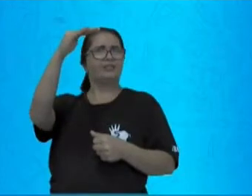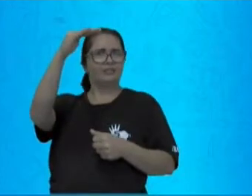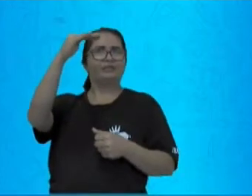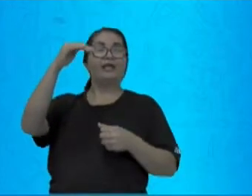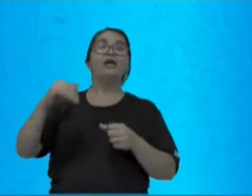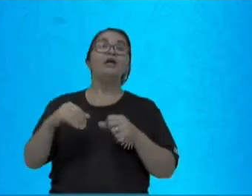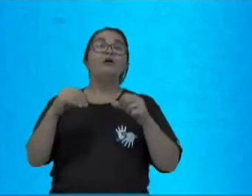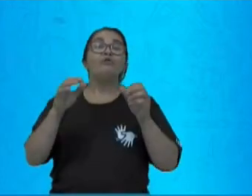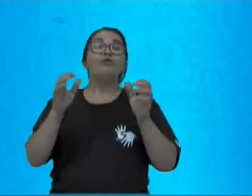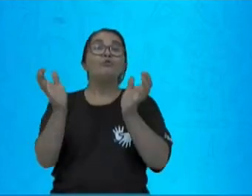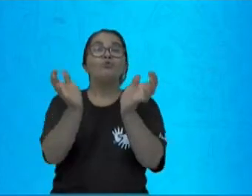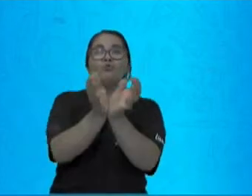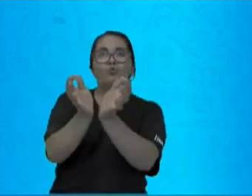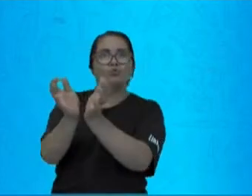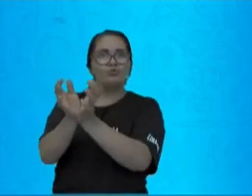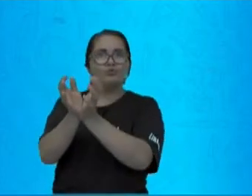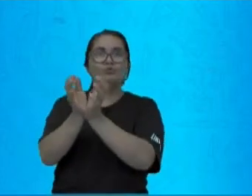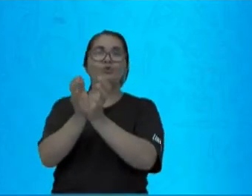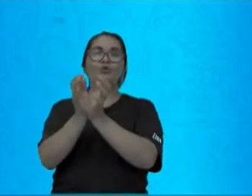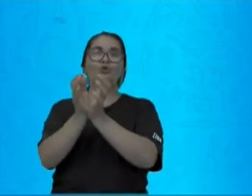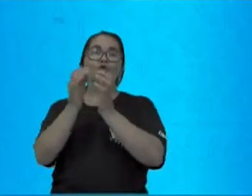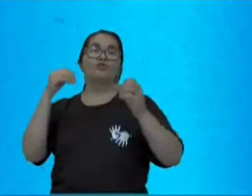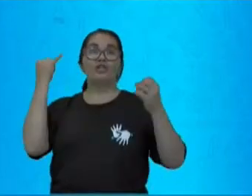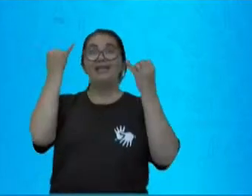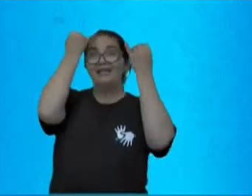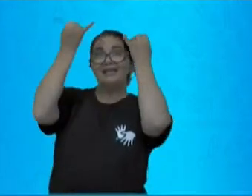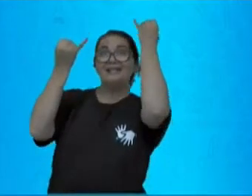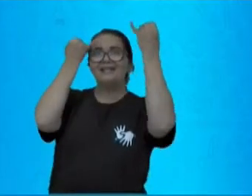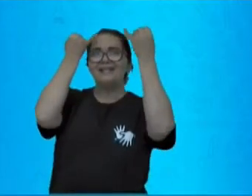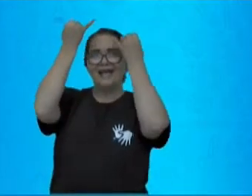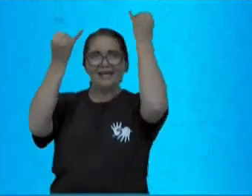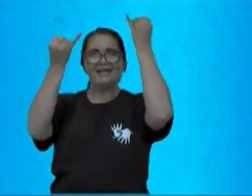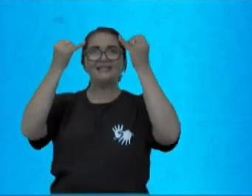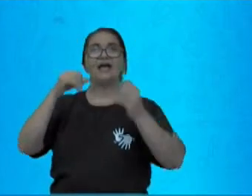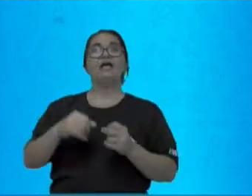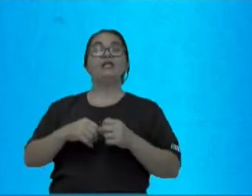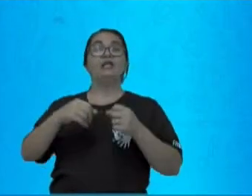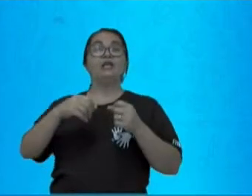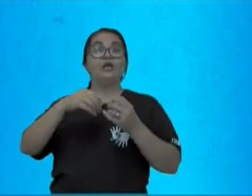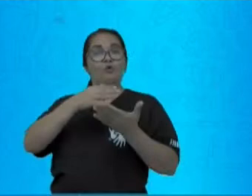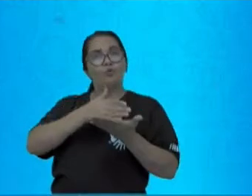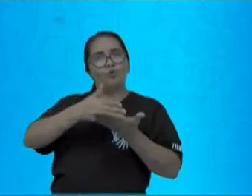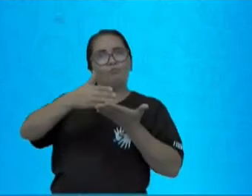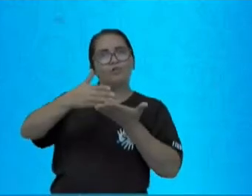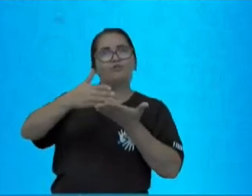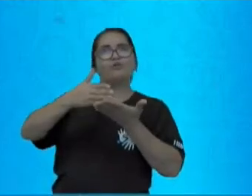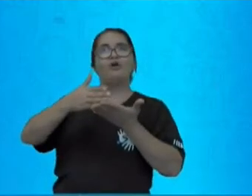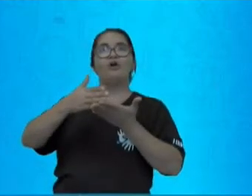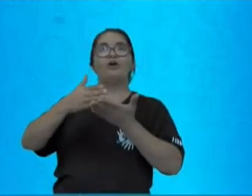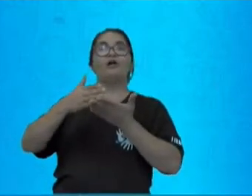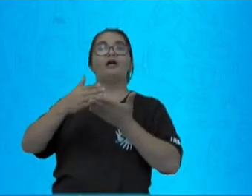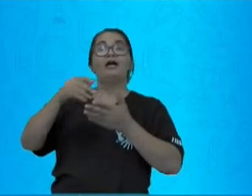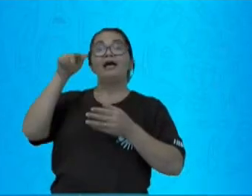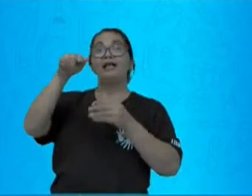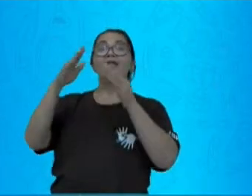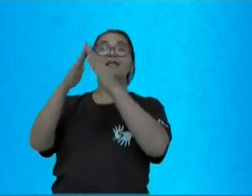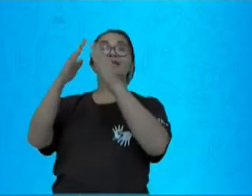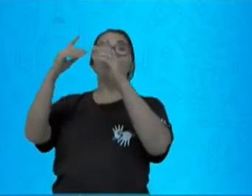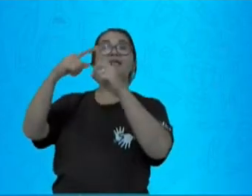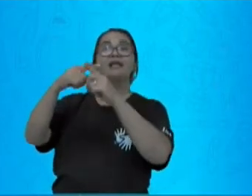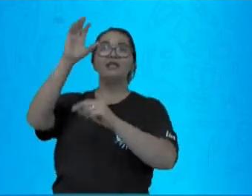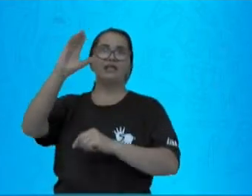que contestava o poder exercido da Igreja Católica e também os dogmas papais. Vamos